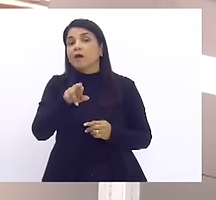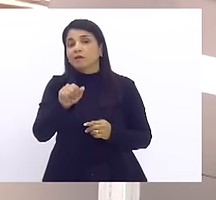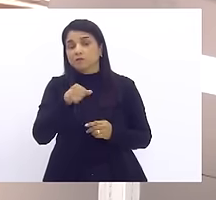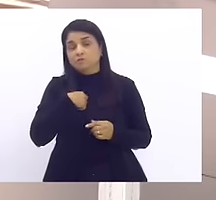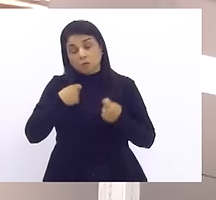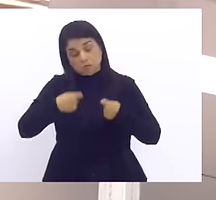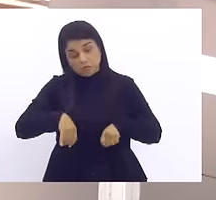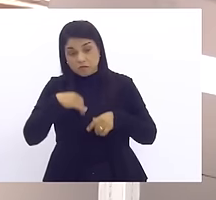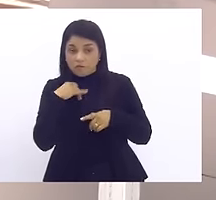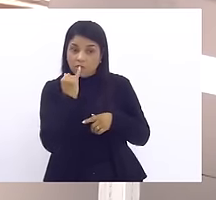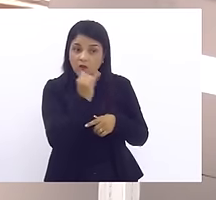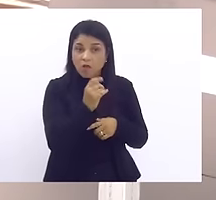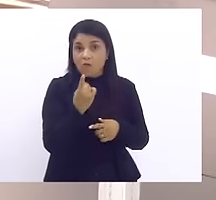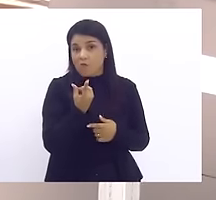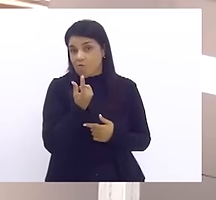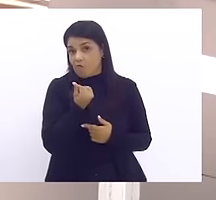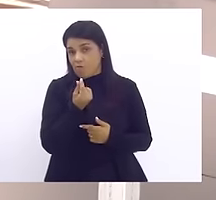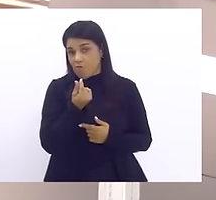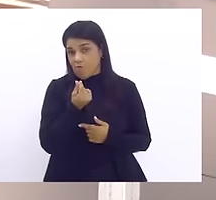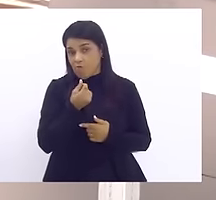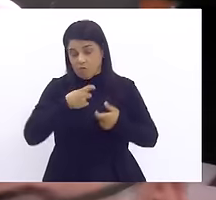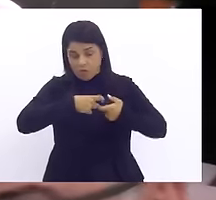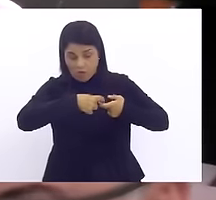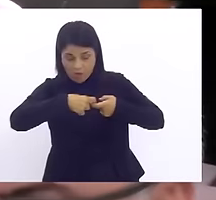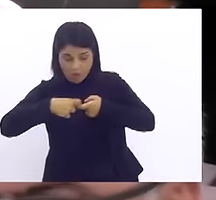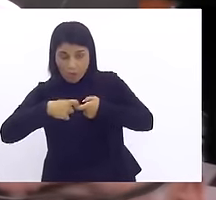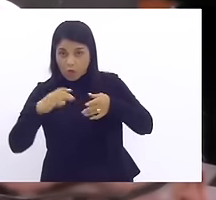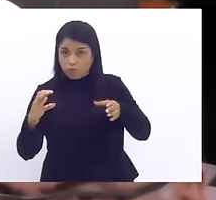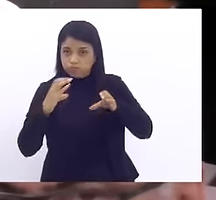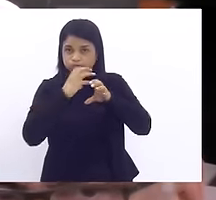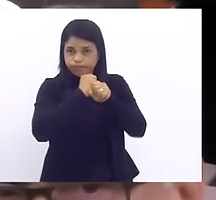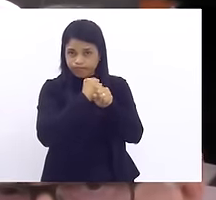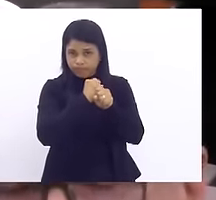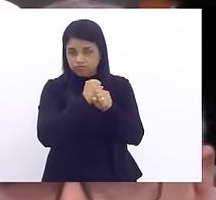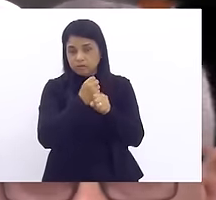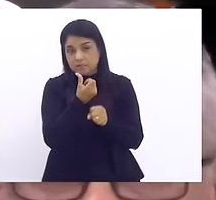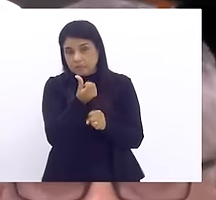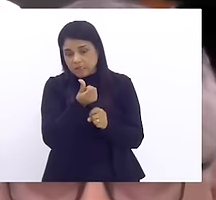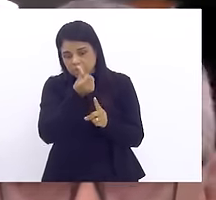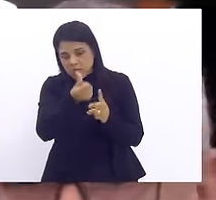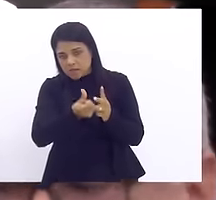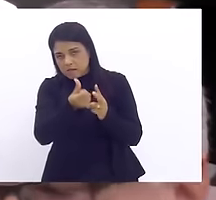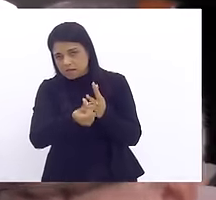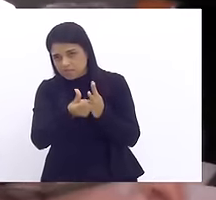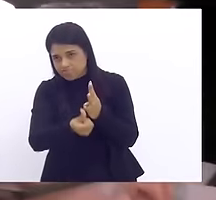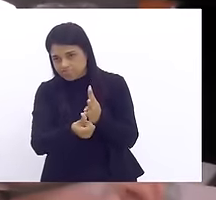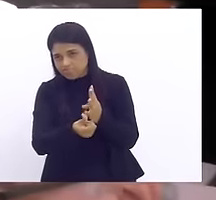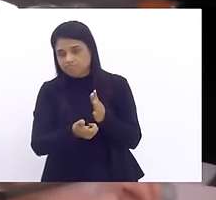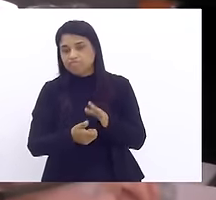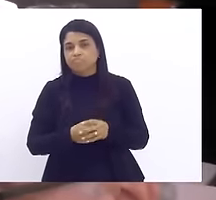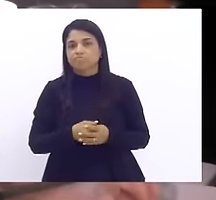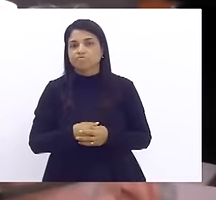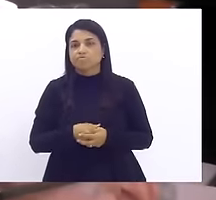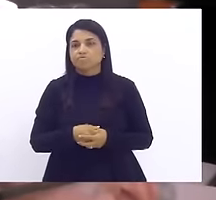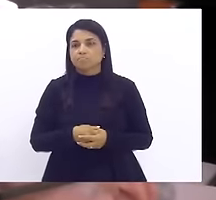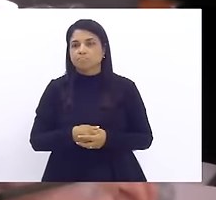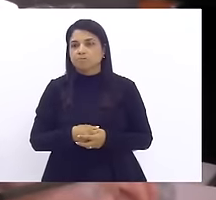dizer que assim O valor está Considerando o reboque também tá nesses seis meses Cadê Doutor